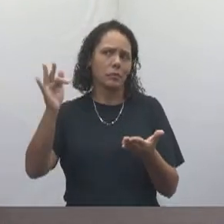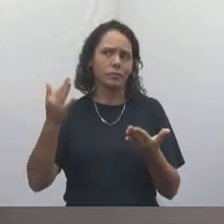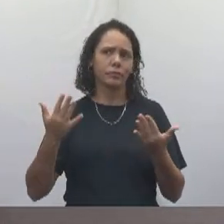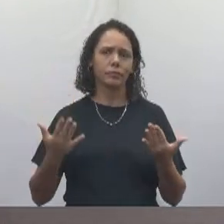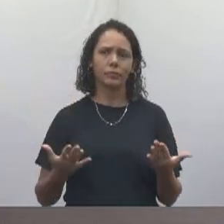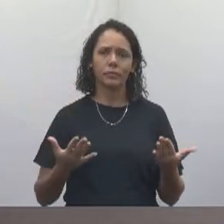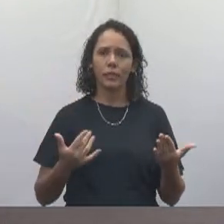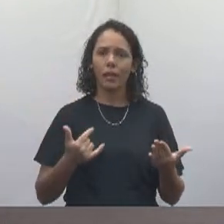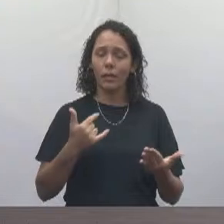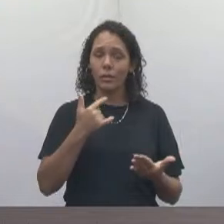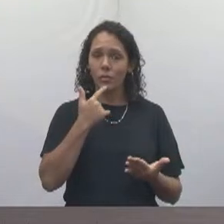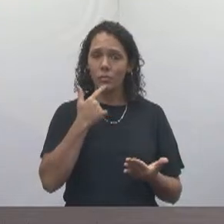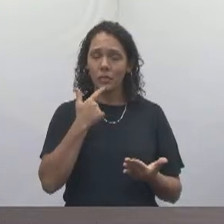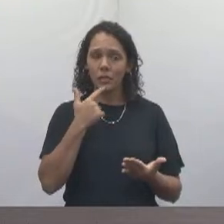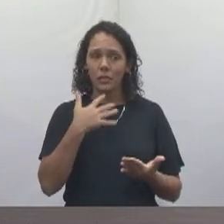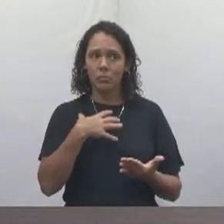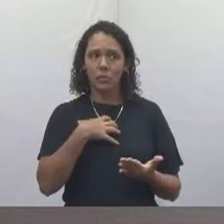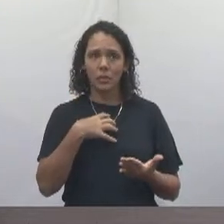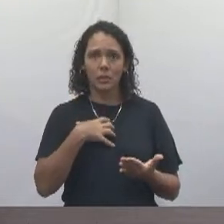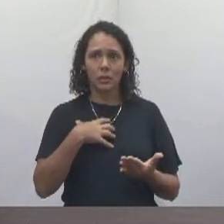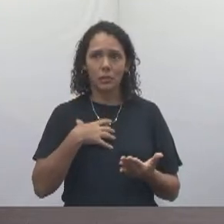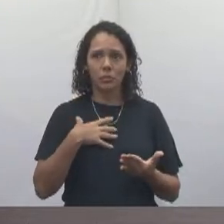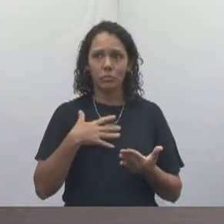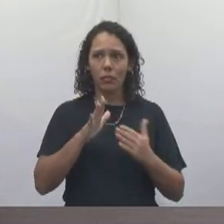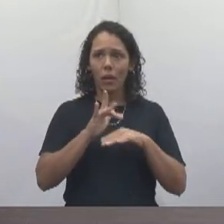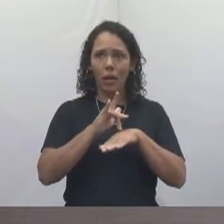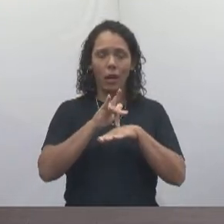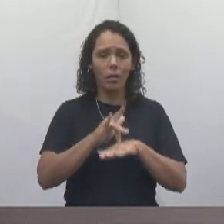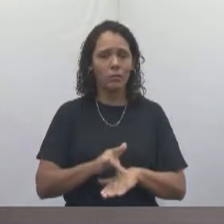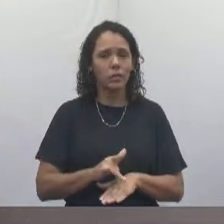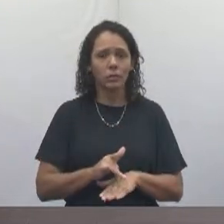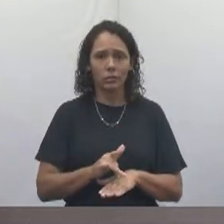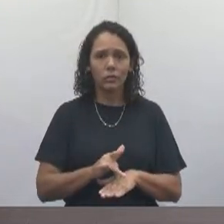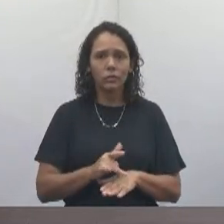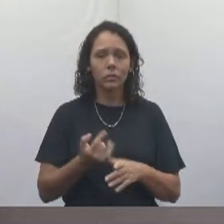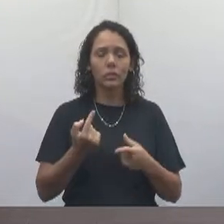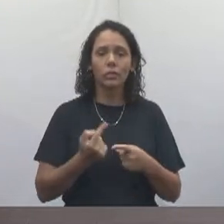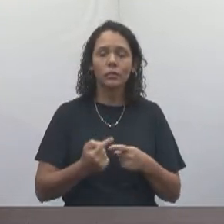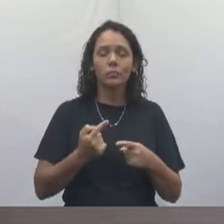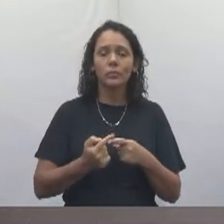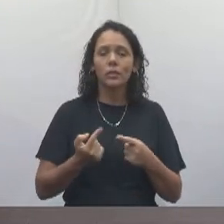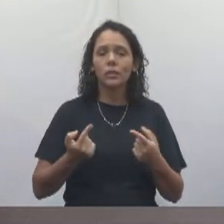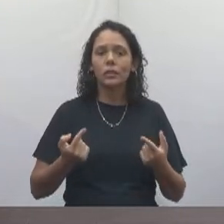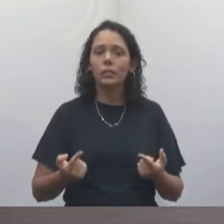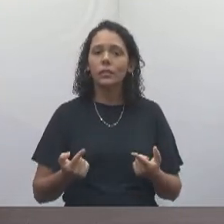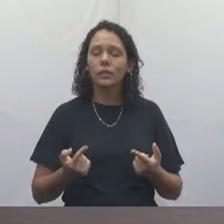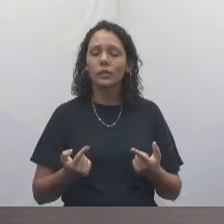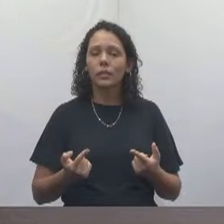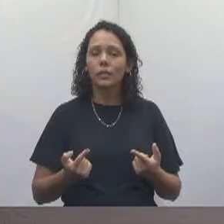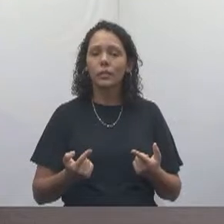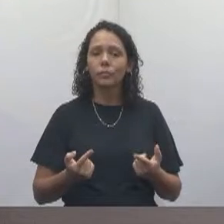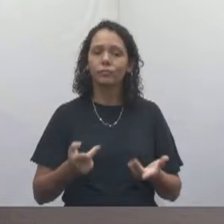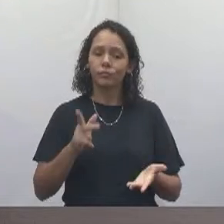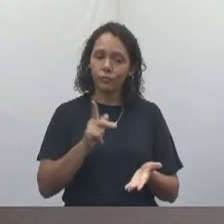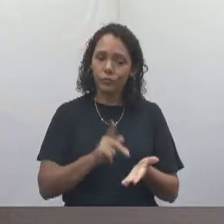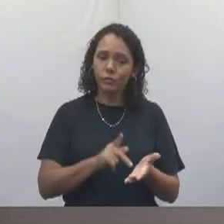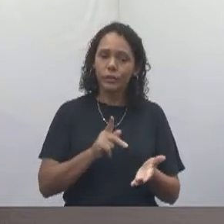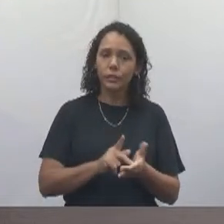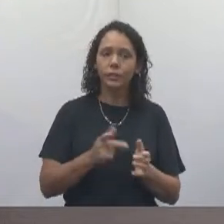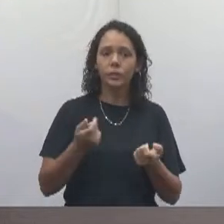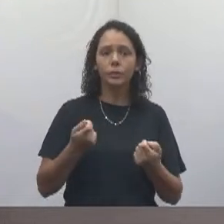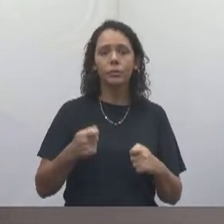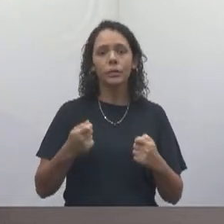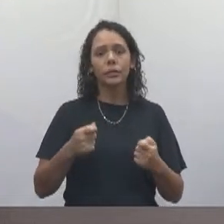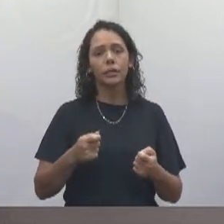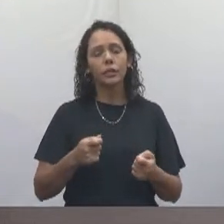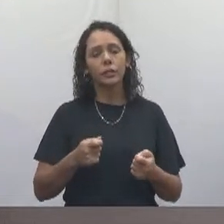fico perplexo com afirmações desse conteúdo, porque, de fato, nós precisamos ser